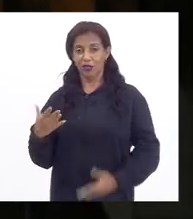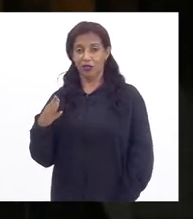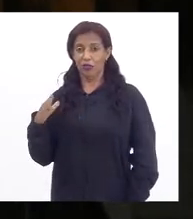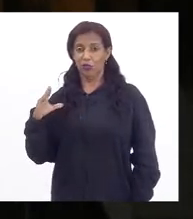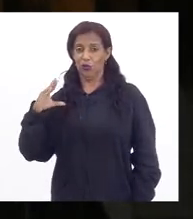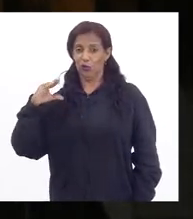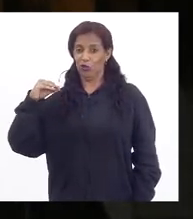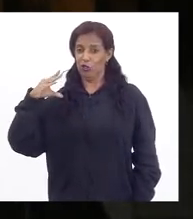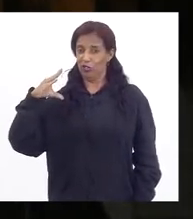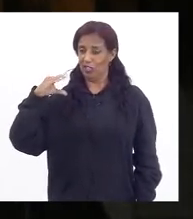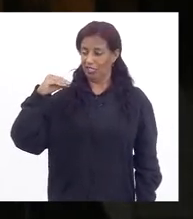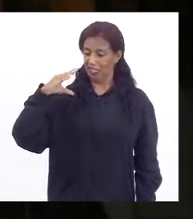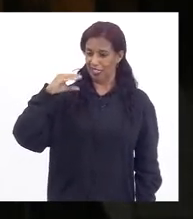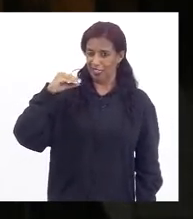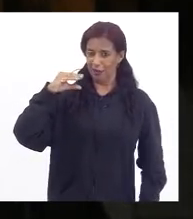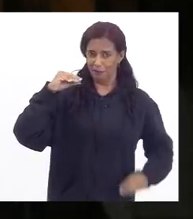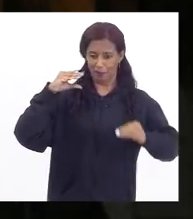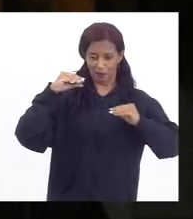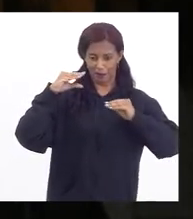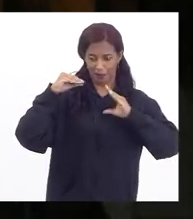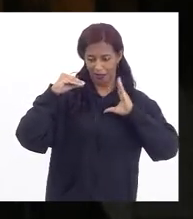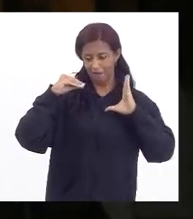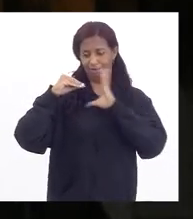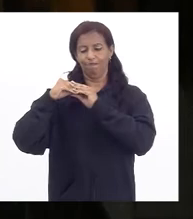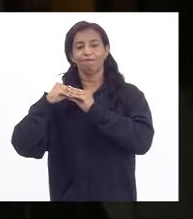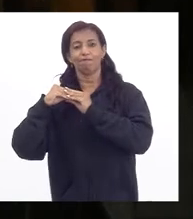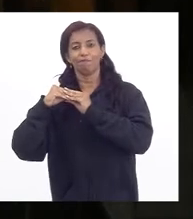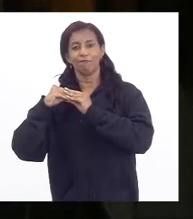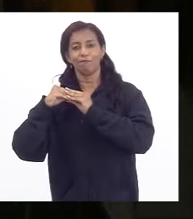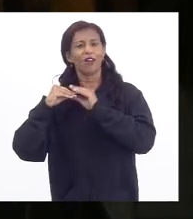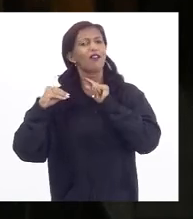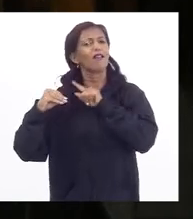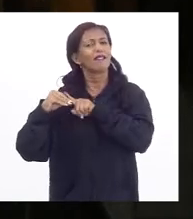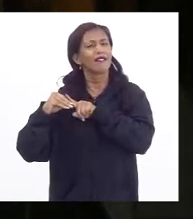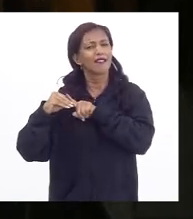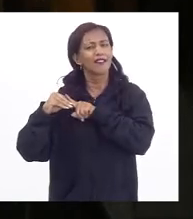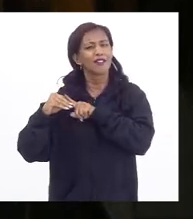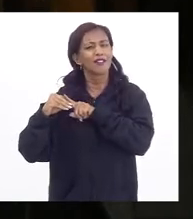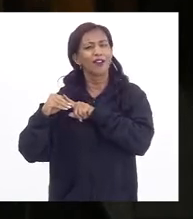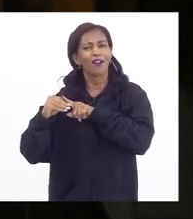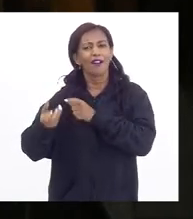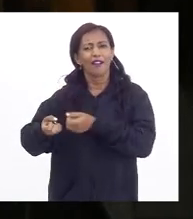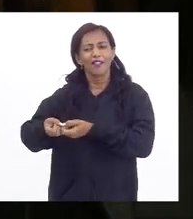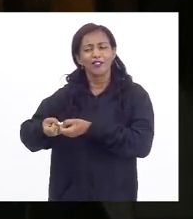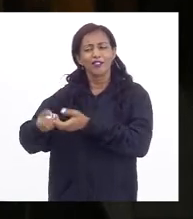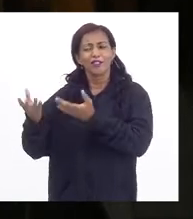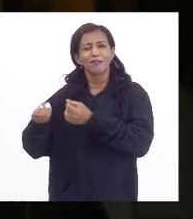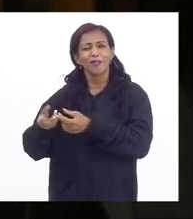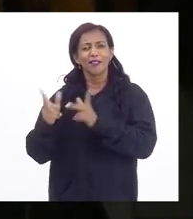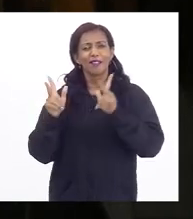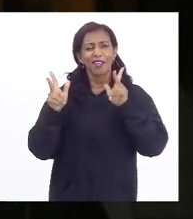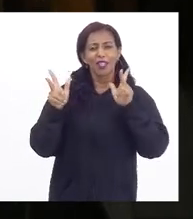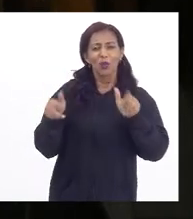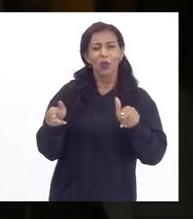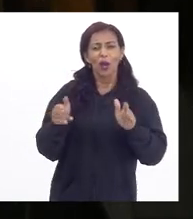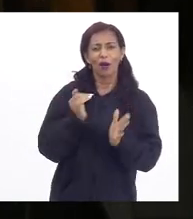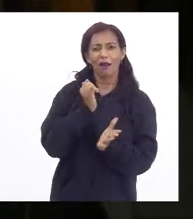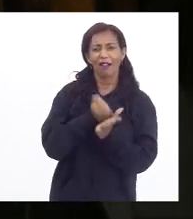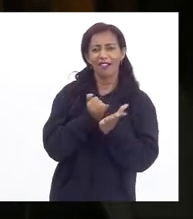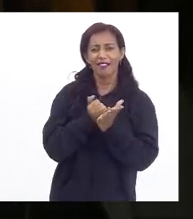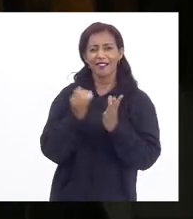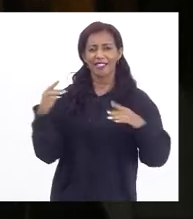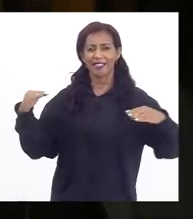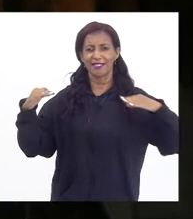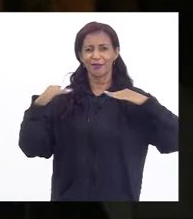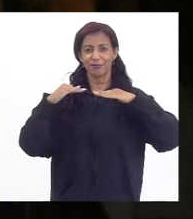jacaré fechou, isto é, a despesa passou a ser igual à receita. Essa